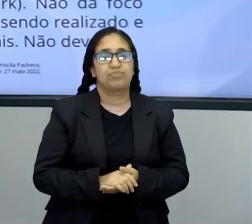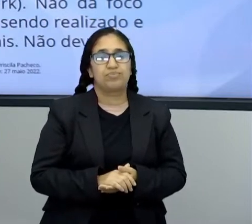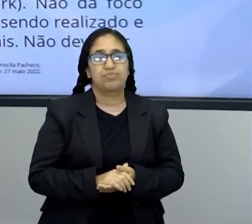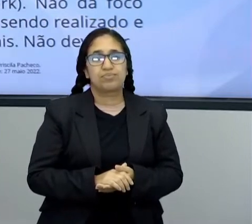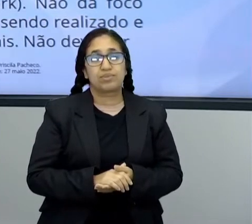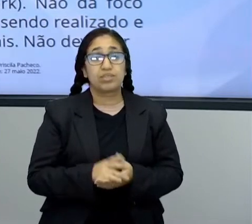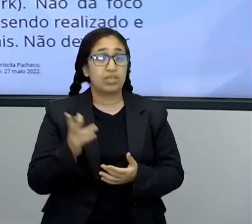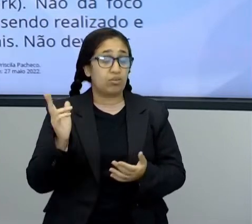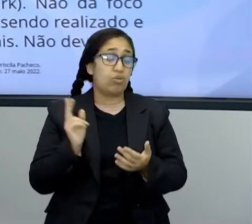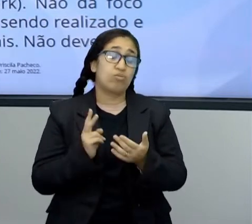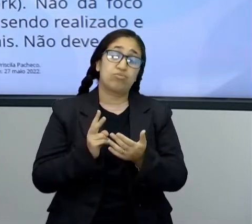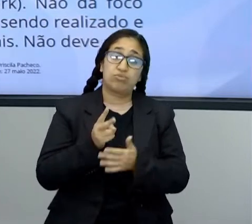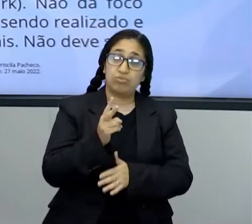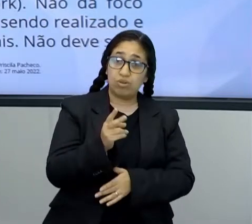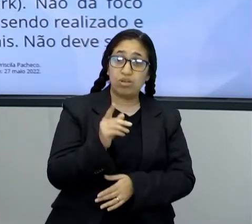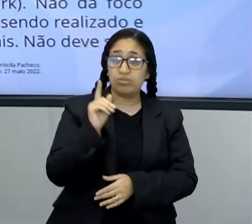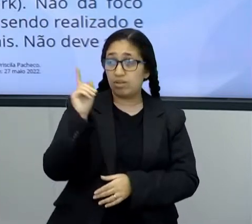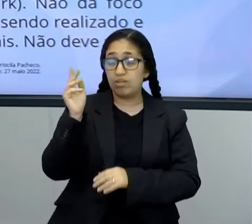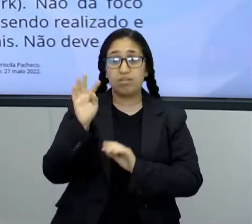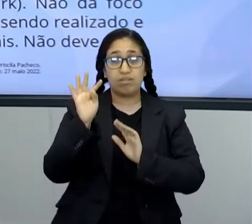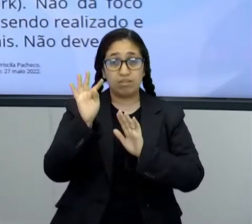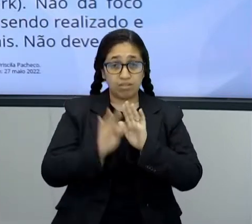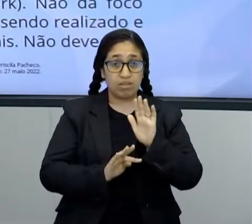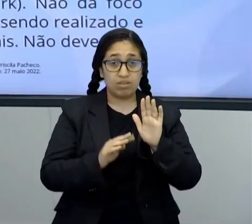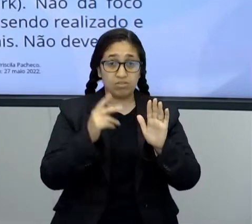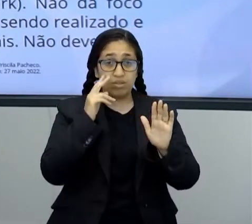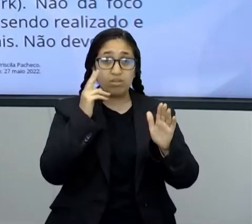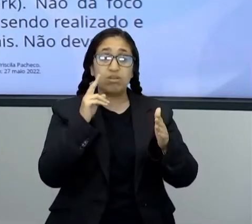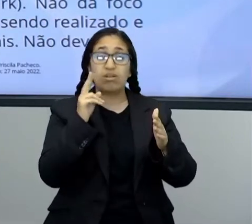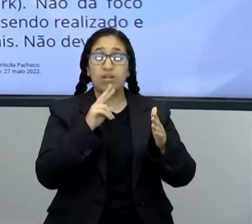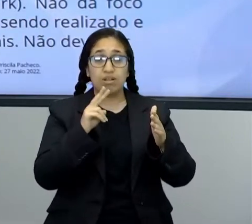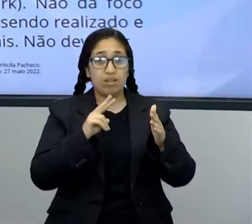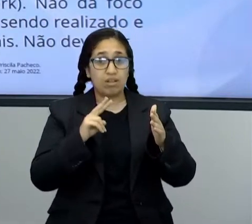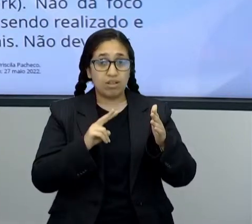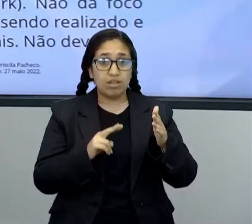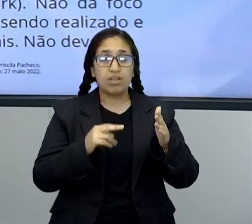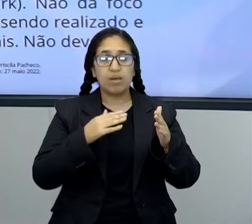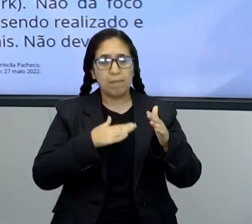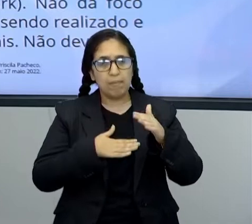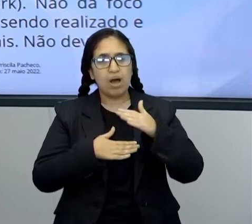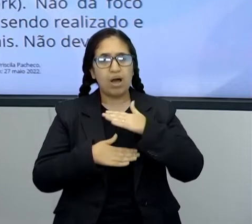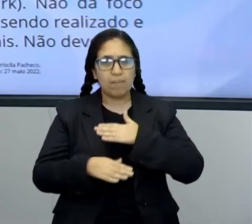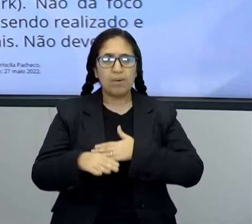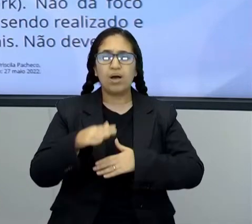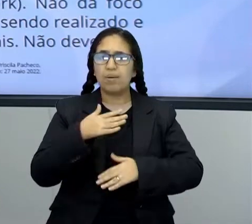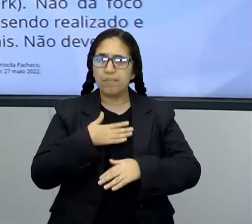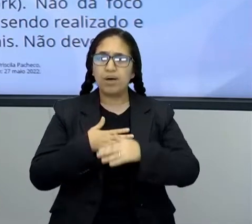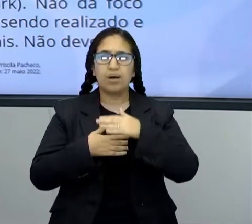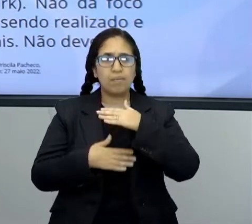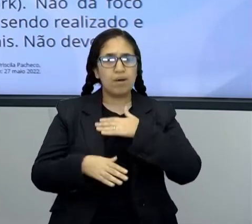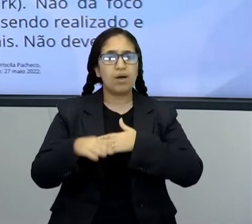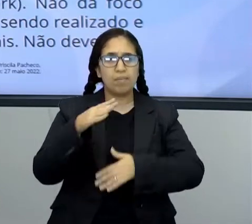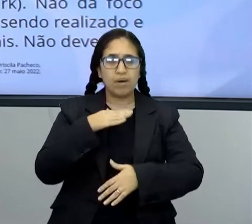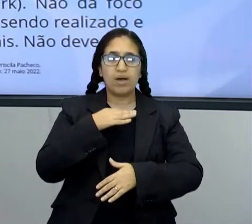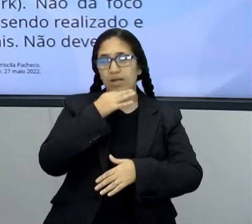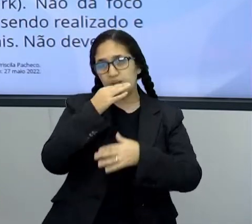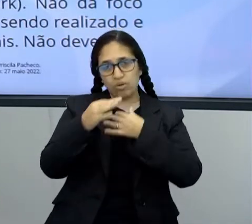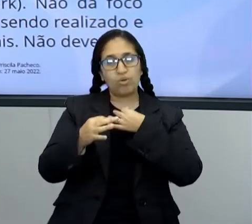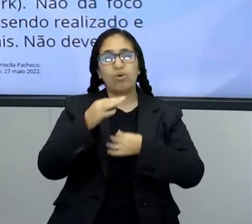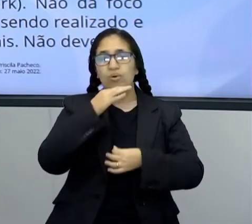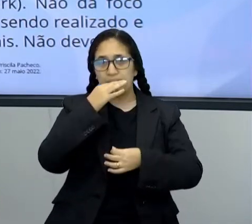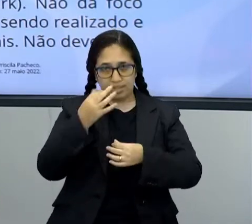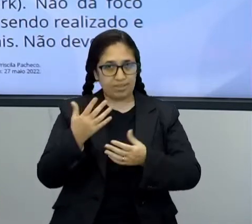aí, continuando, então temos esse texto que nós vamos ler, pausando como a gente sempre faz e fazendo comentários